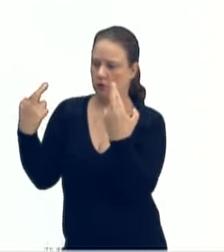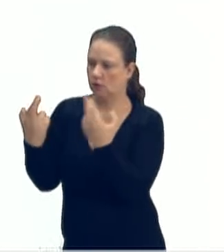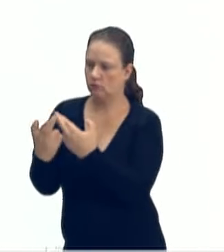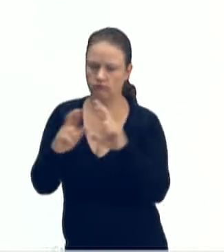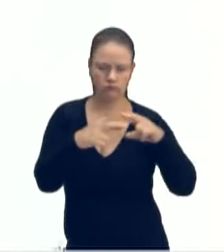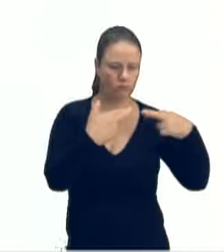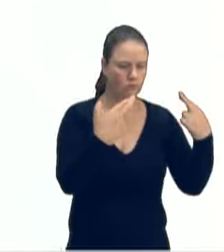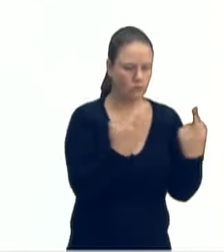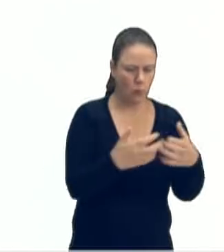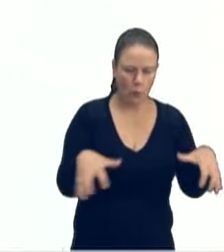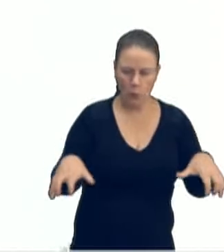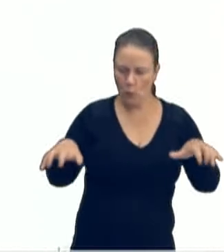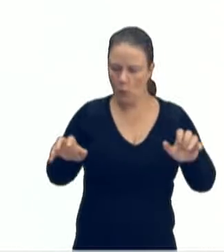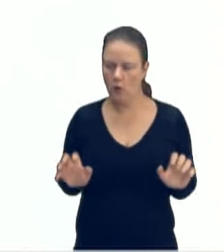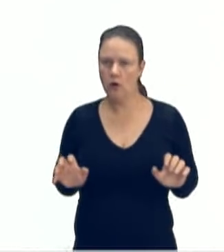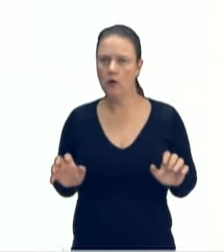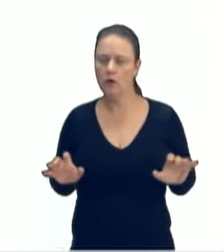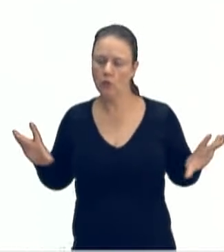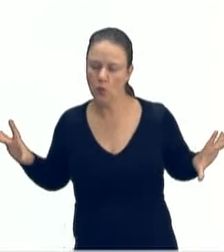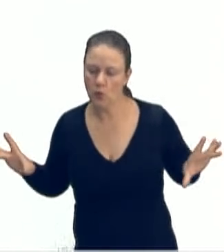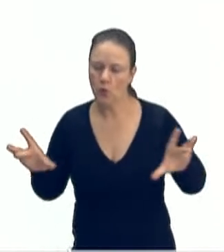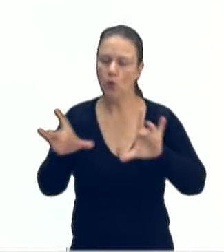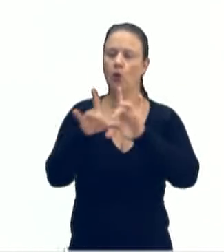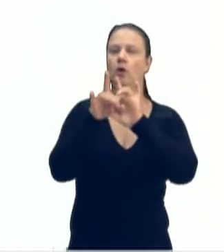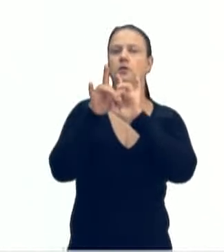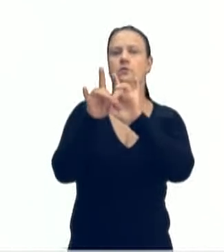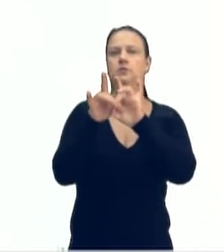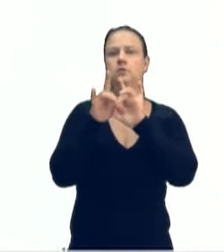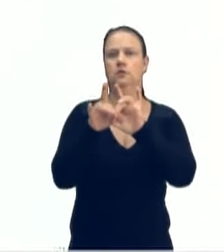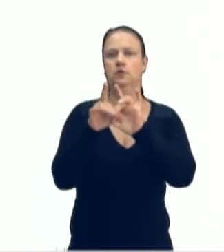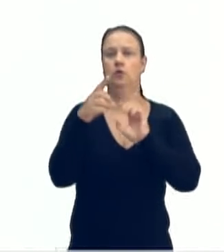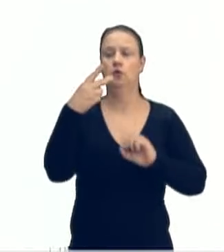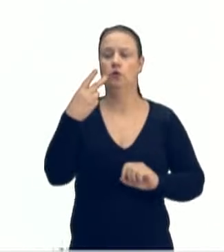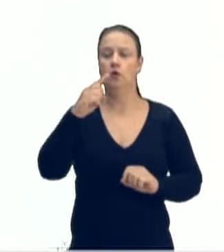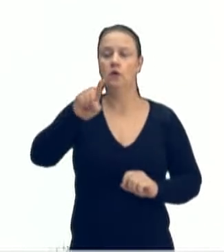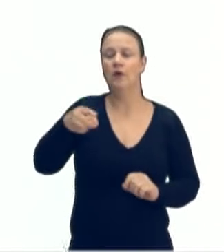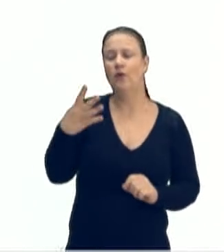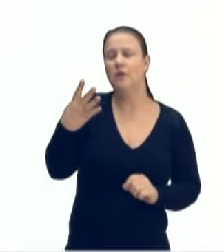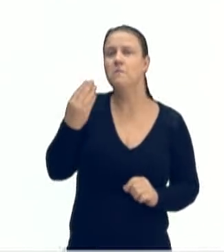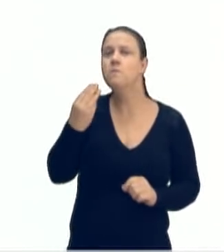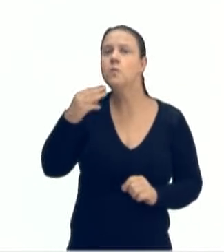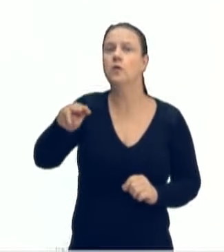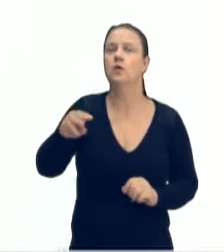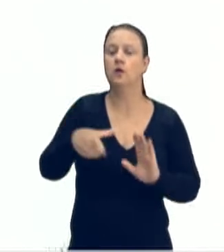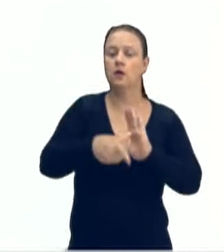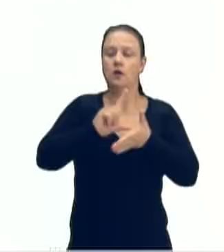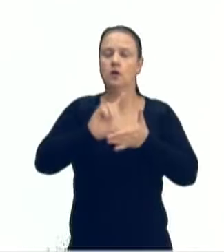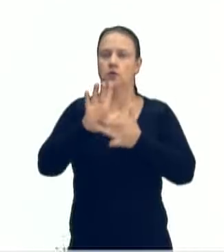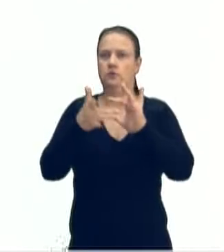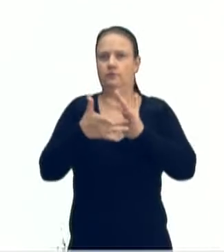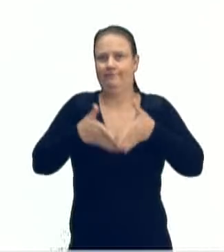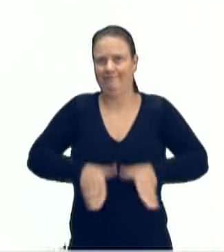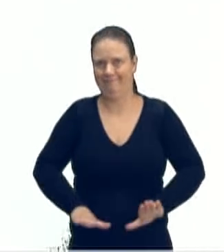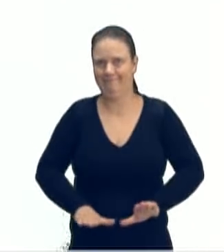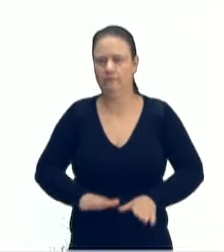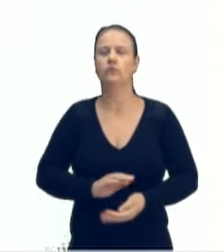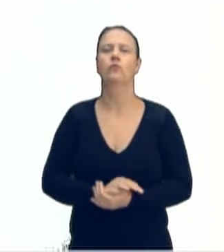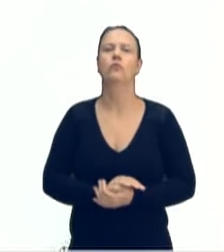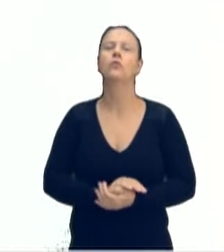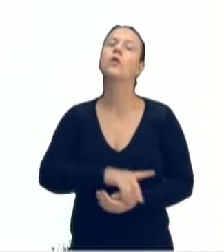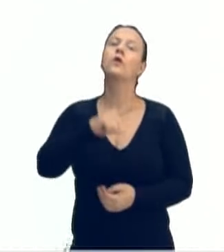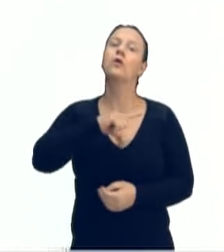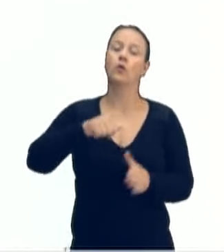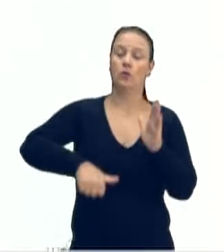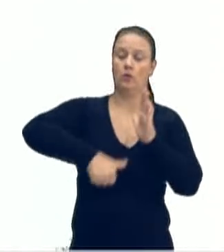né? A sua unificação ocorreu apenas em 2,4 mil anos antes de Cristo, com o governante Menés, que se considera na história, então, o